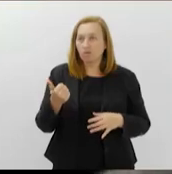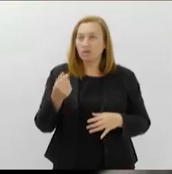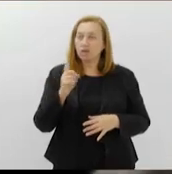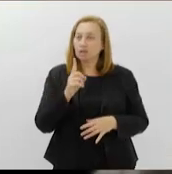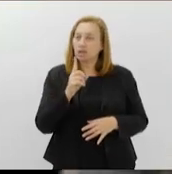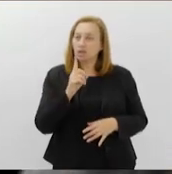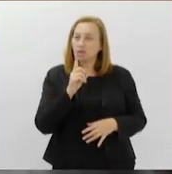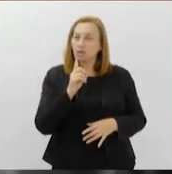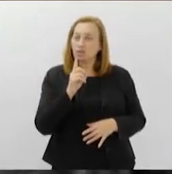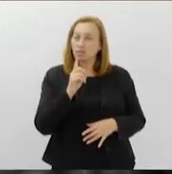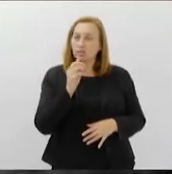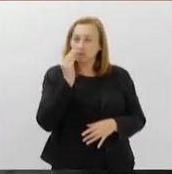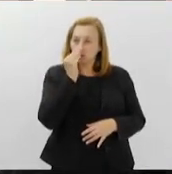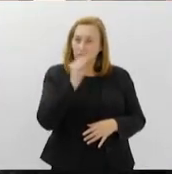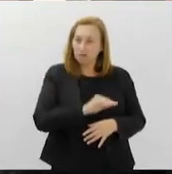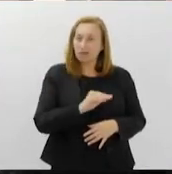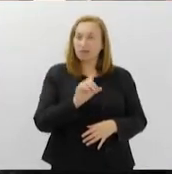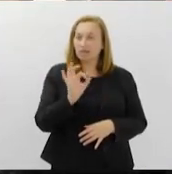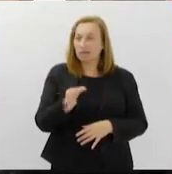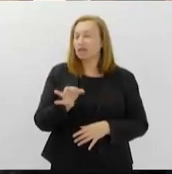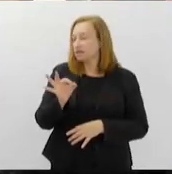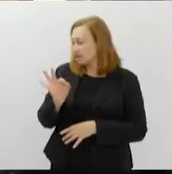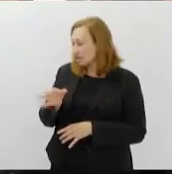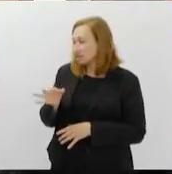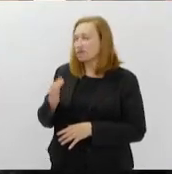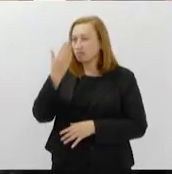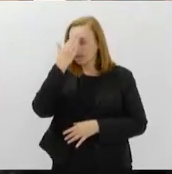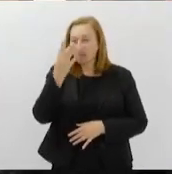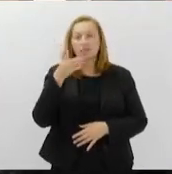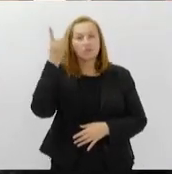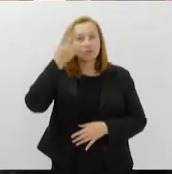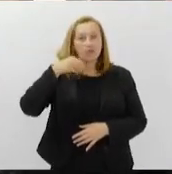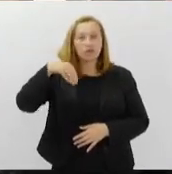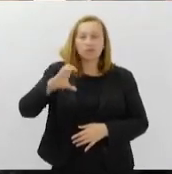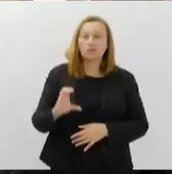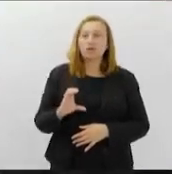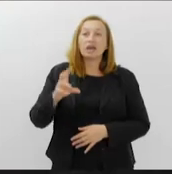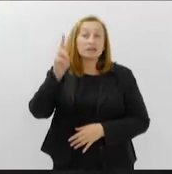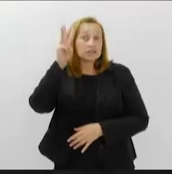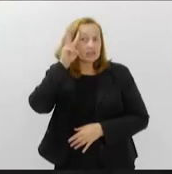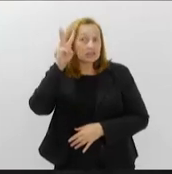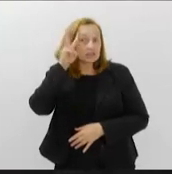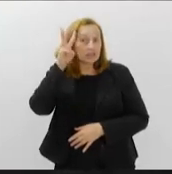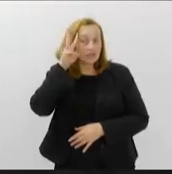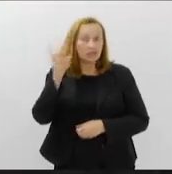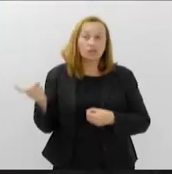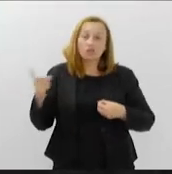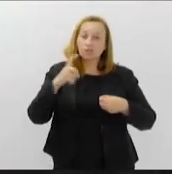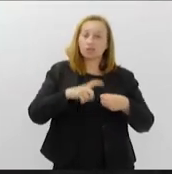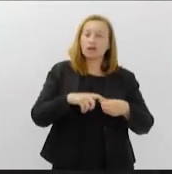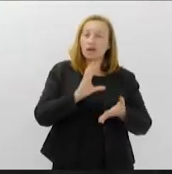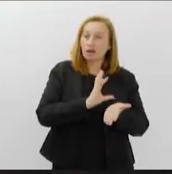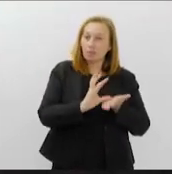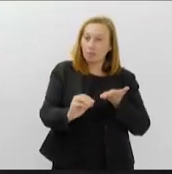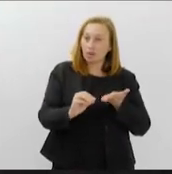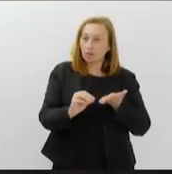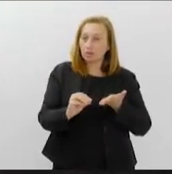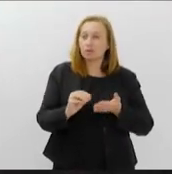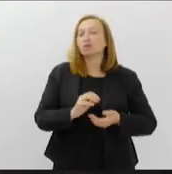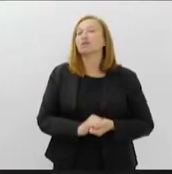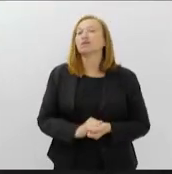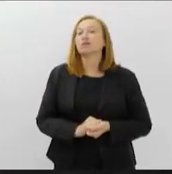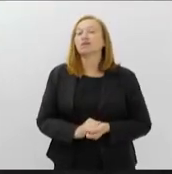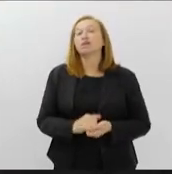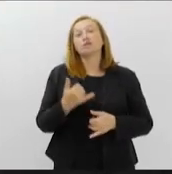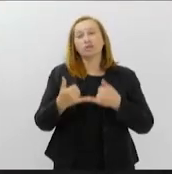que é o mais importante. Com certeza. Muito obrigado, deputado Mink. Então, terça-feira voltará a pauta e aí, brincadeiras à